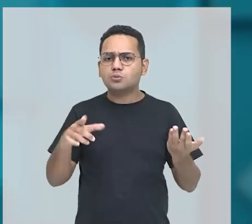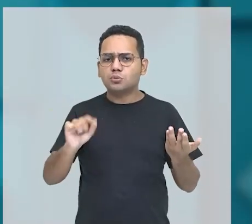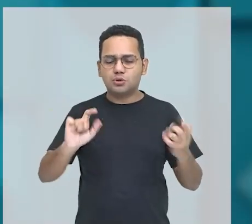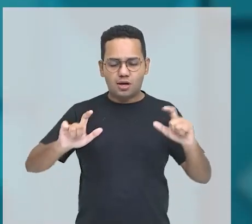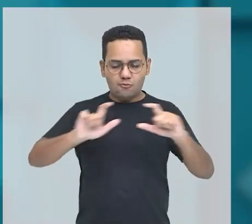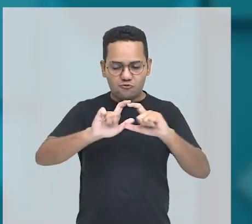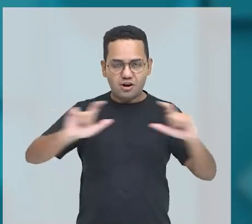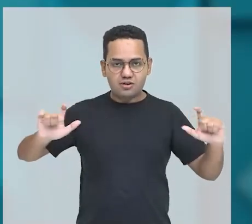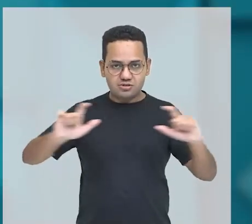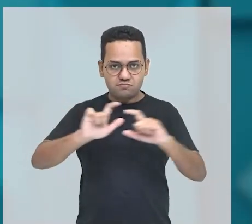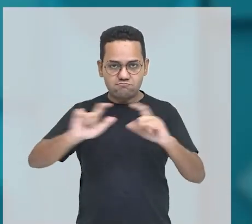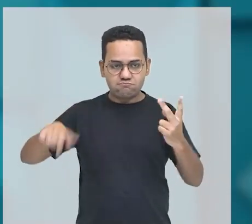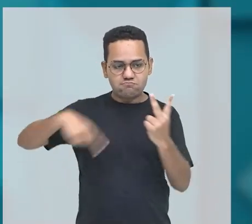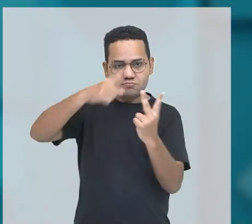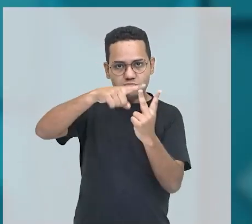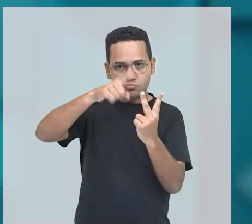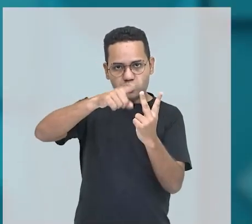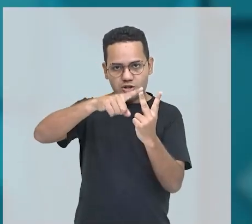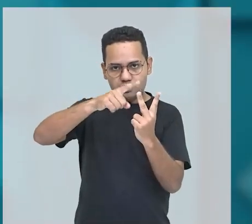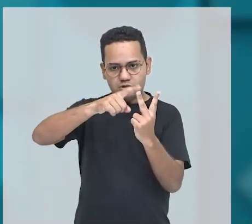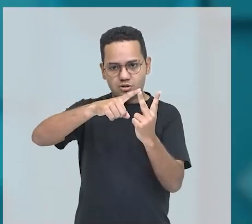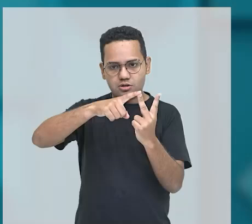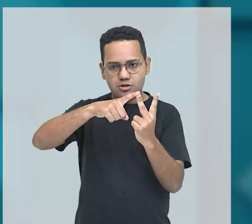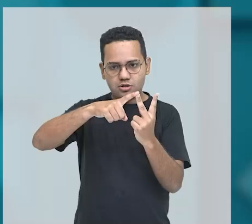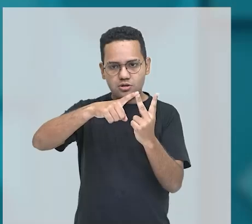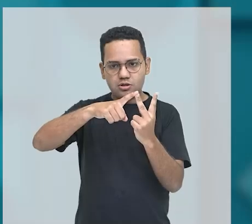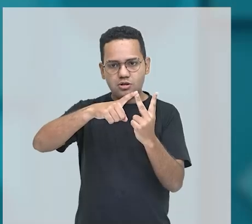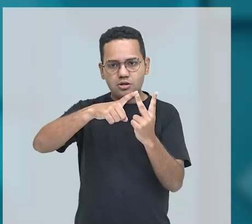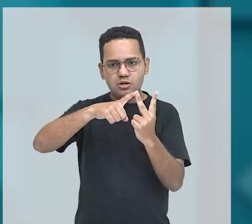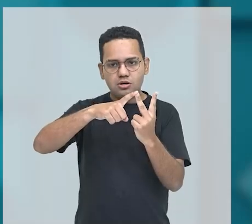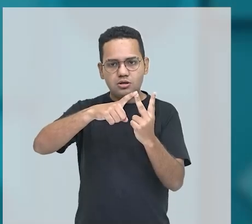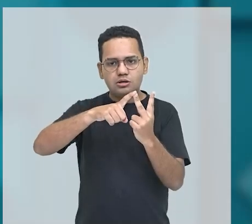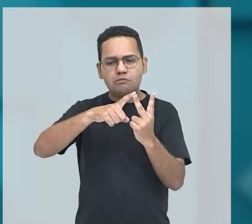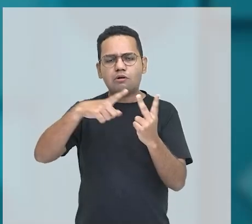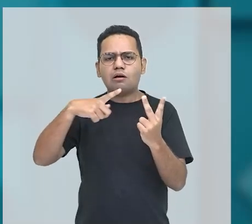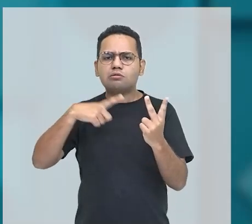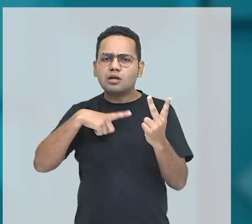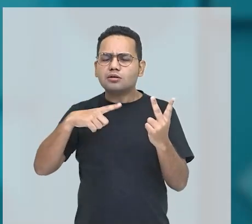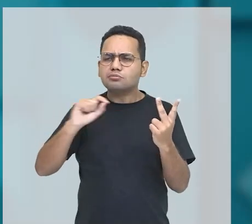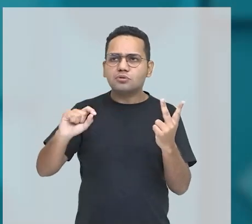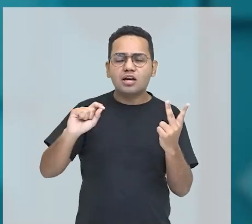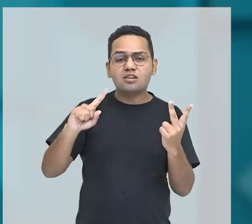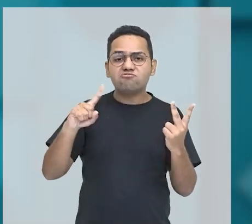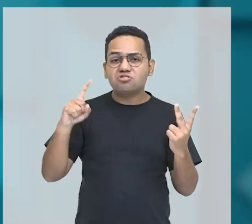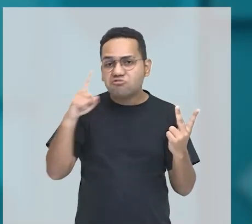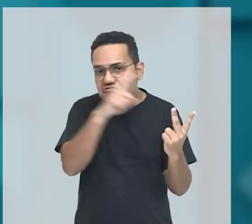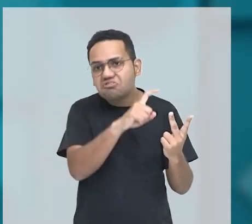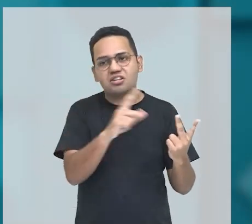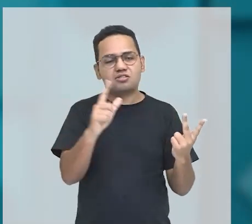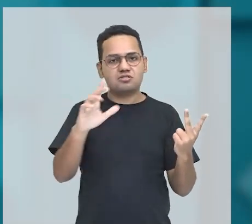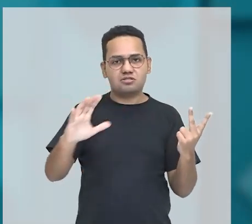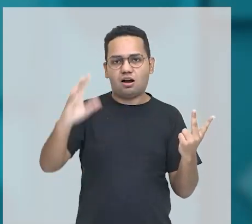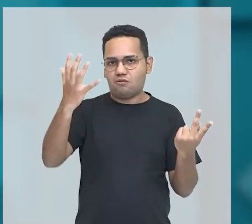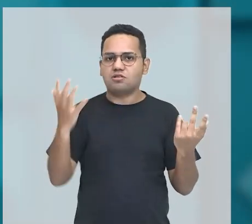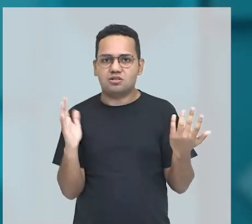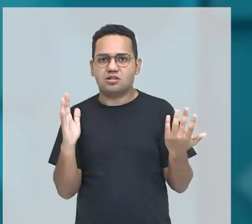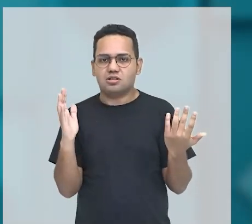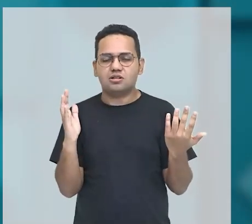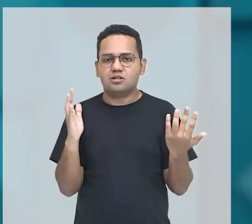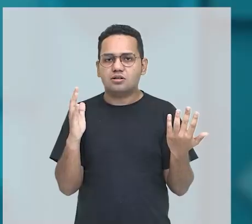condicional do tipo 2, ela é sempre algo muito difícil de acontecer, é algo que beira ali